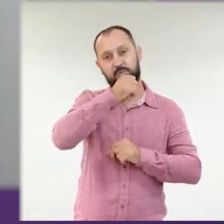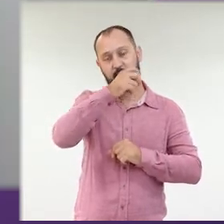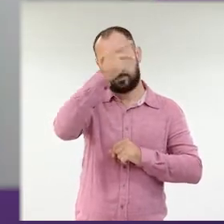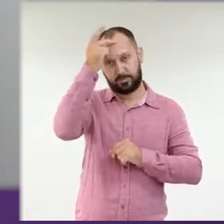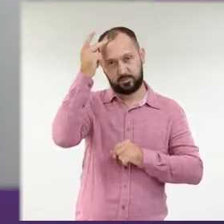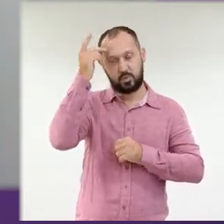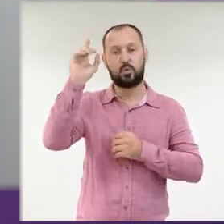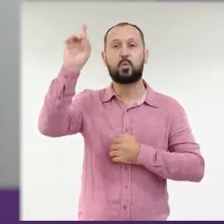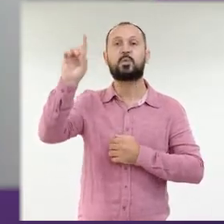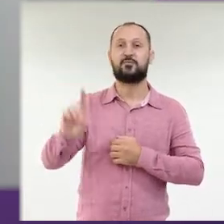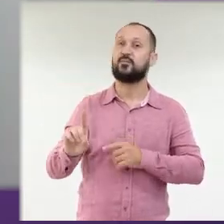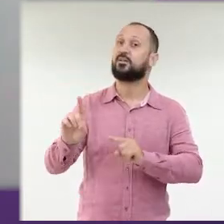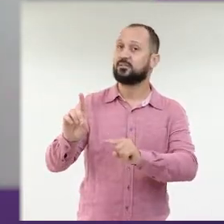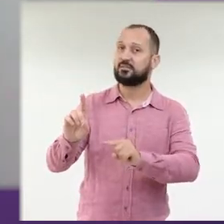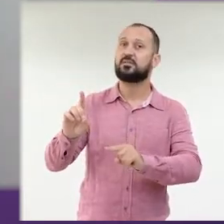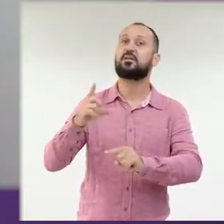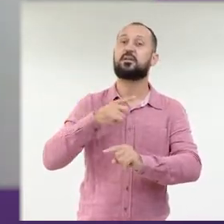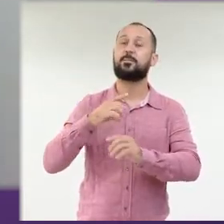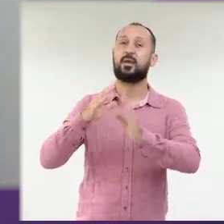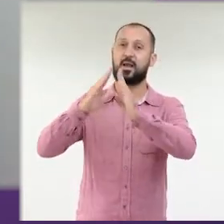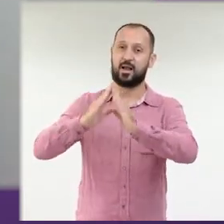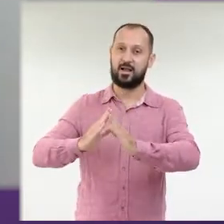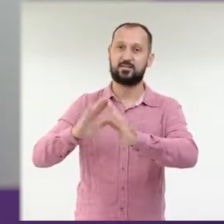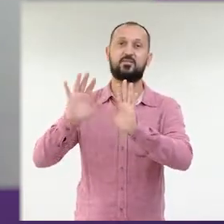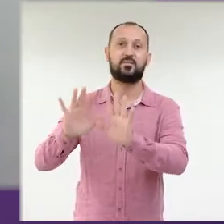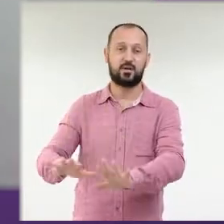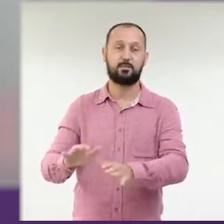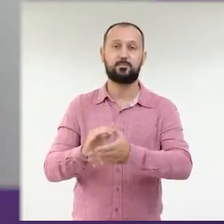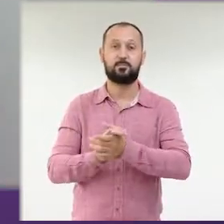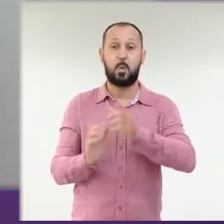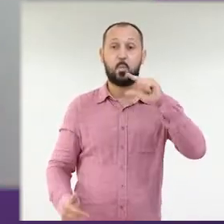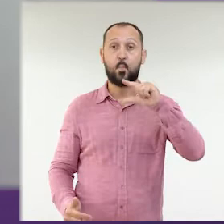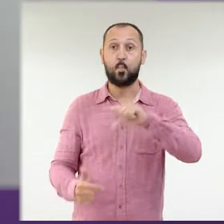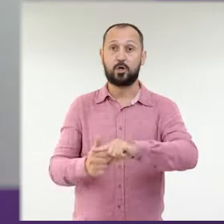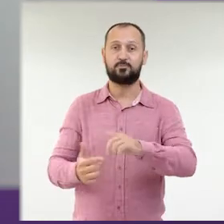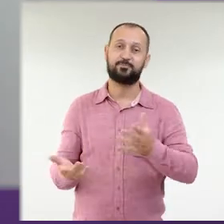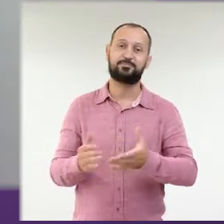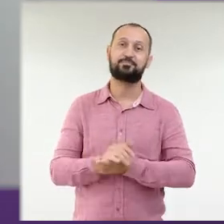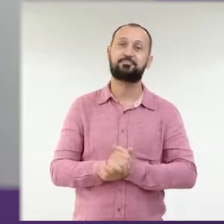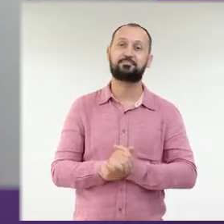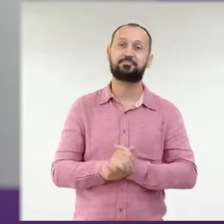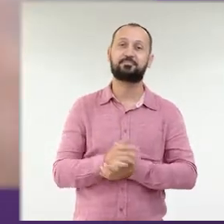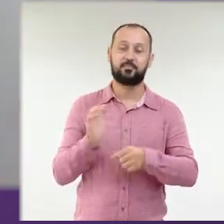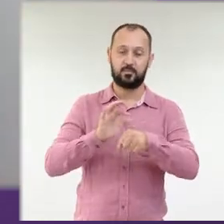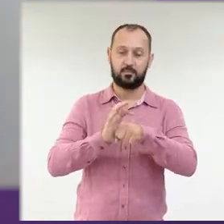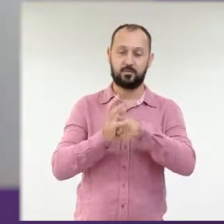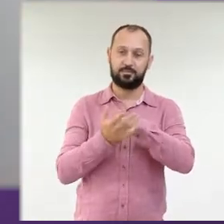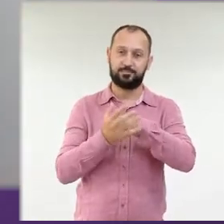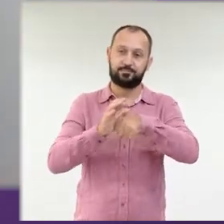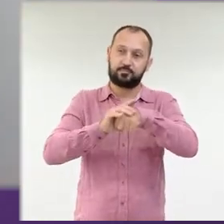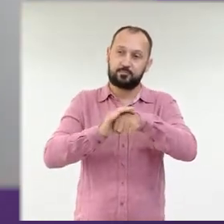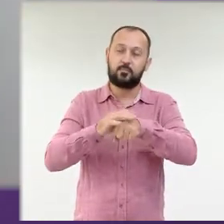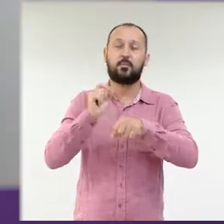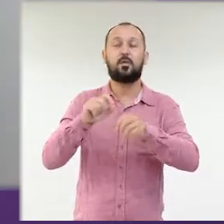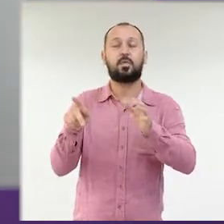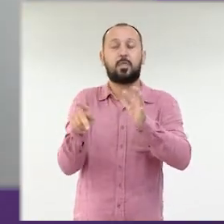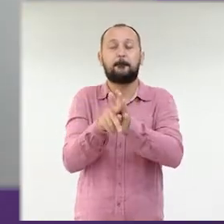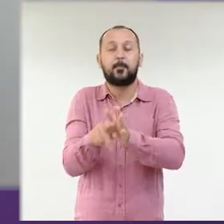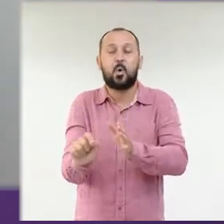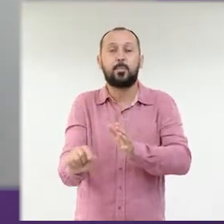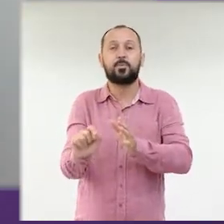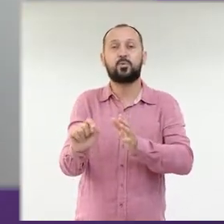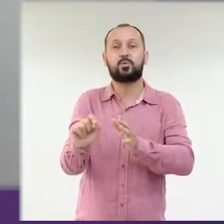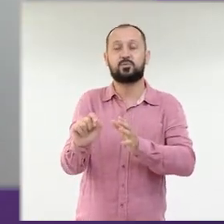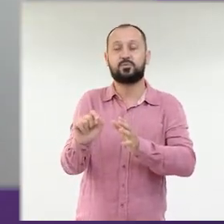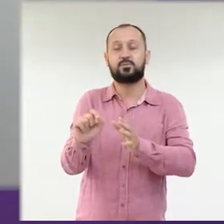idosas, das pessoas com deficiência que também estão em casa, confinadas. Então, a pandemia da violência, a pandemia do